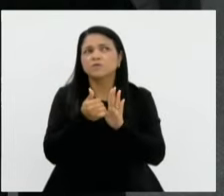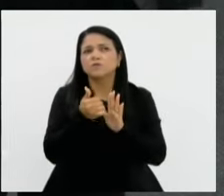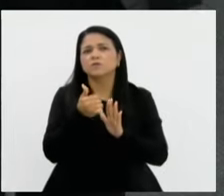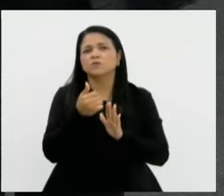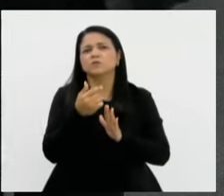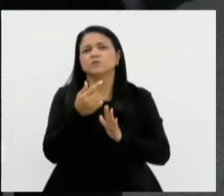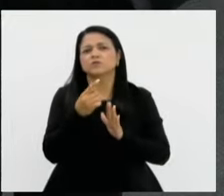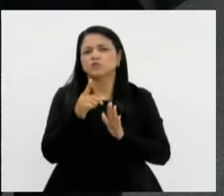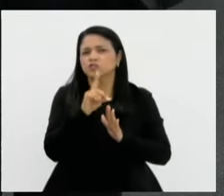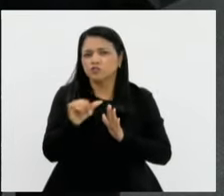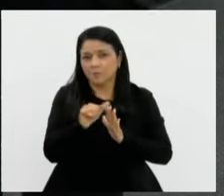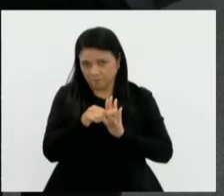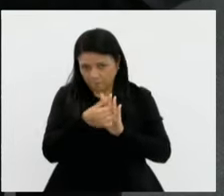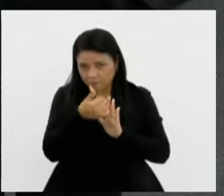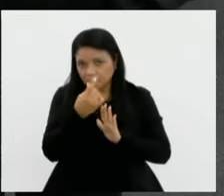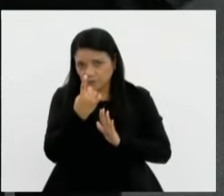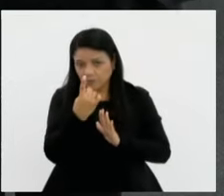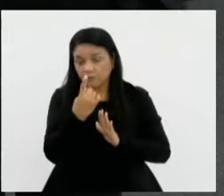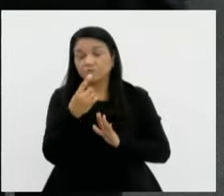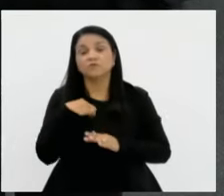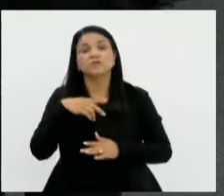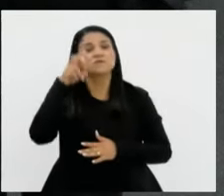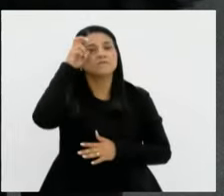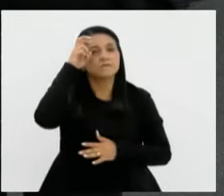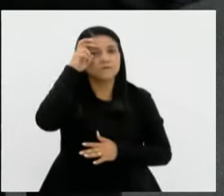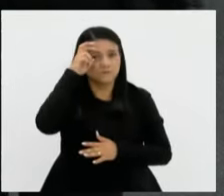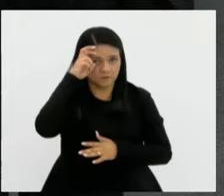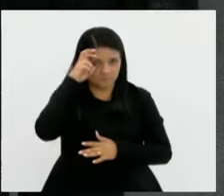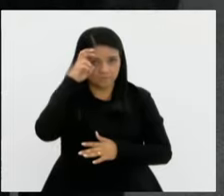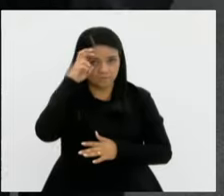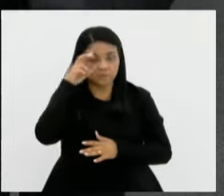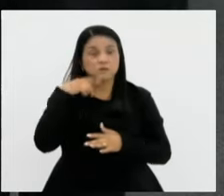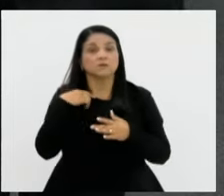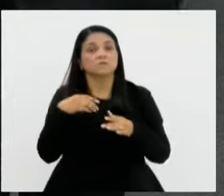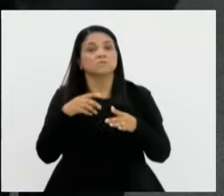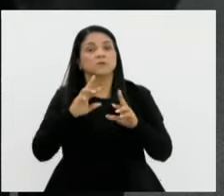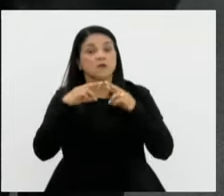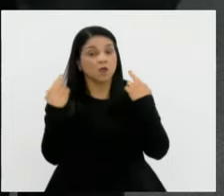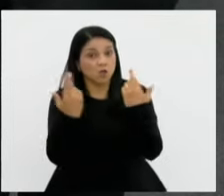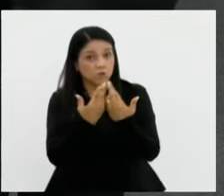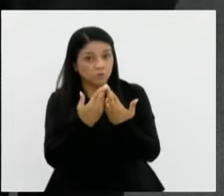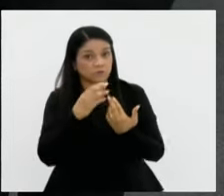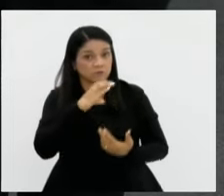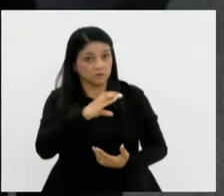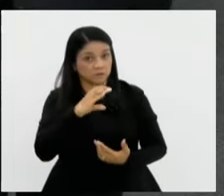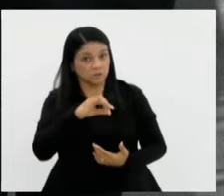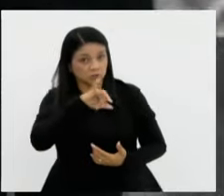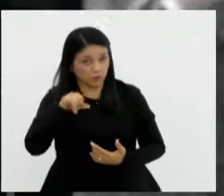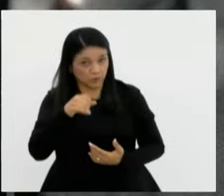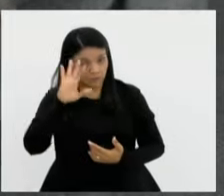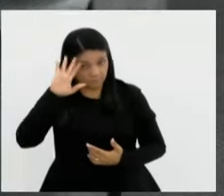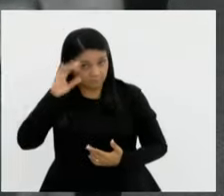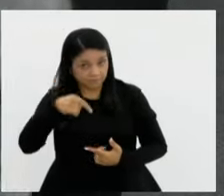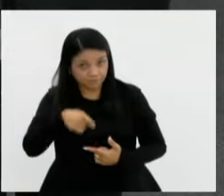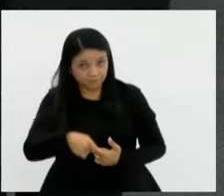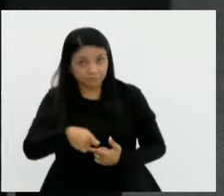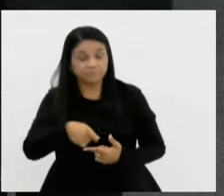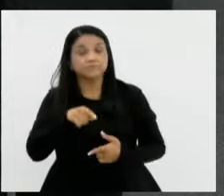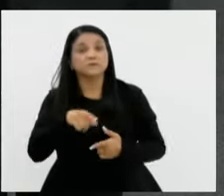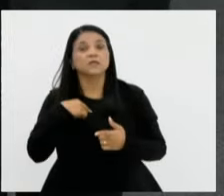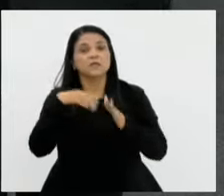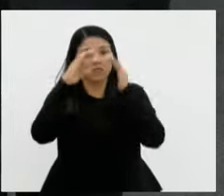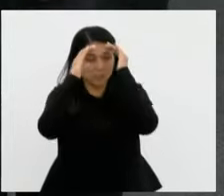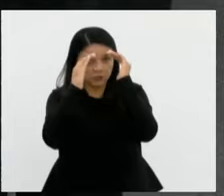quinta-feira última. Vossa Excelência determinou que a CCJ se reunisse na quinta-feira e nós, respeitando o regimento,